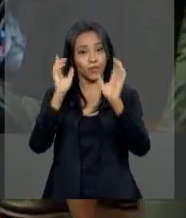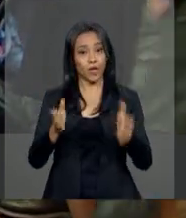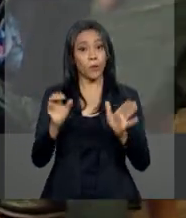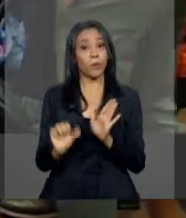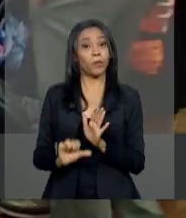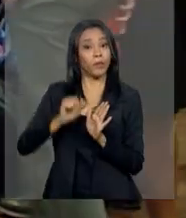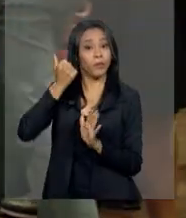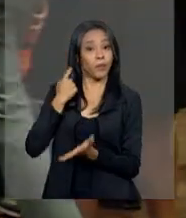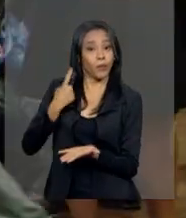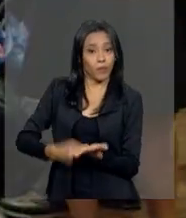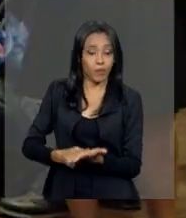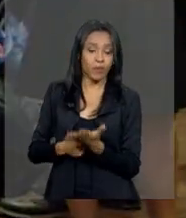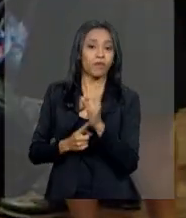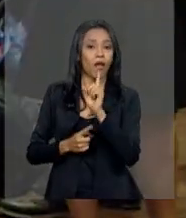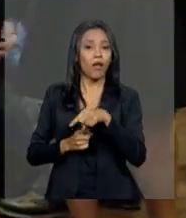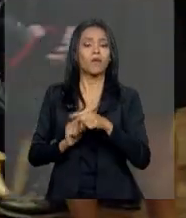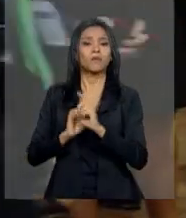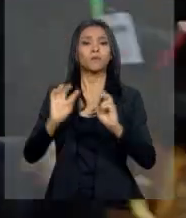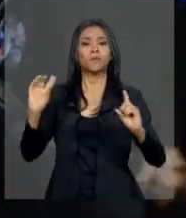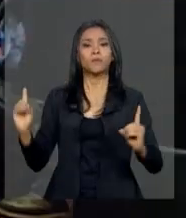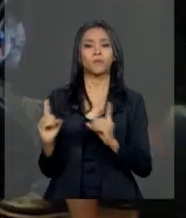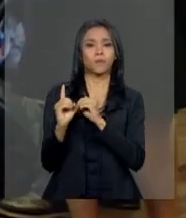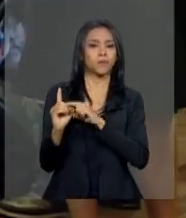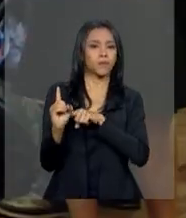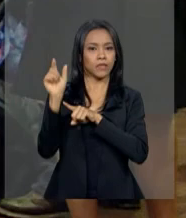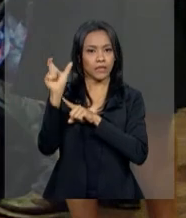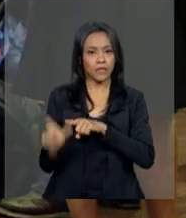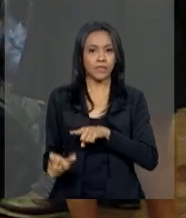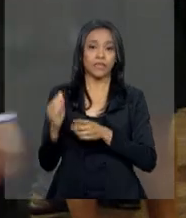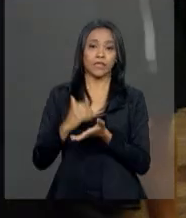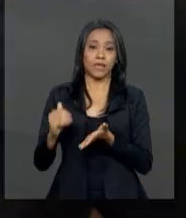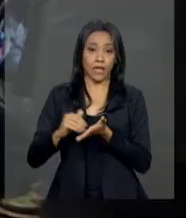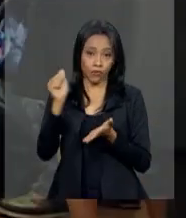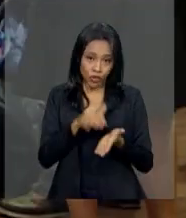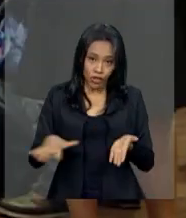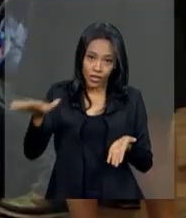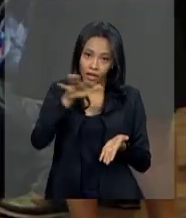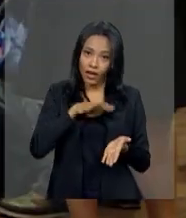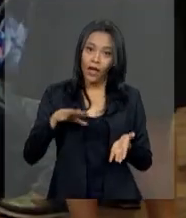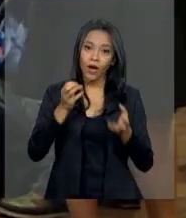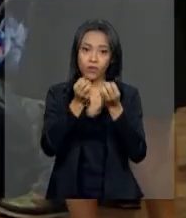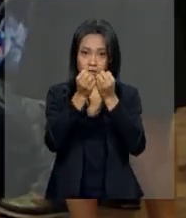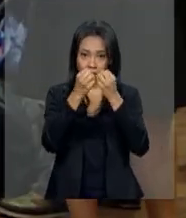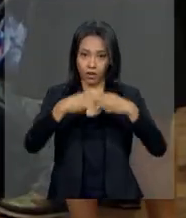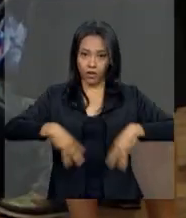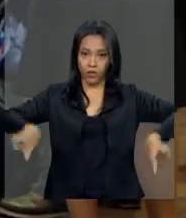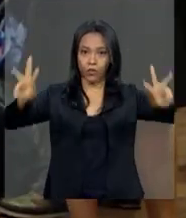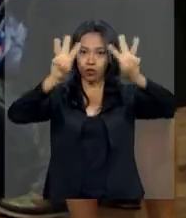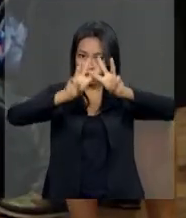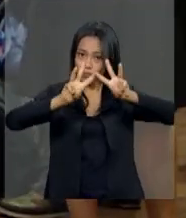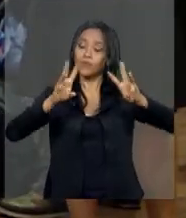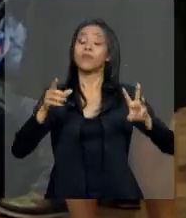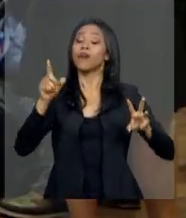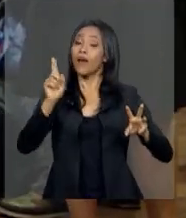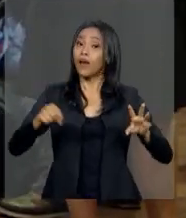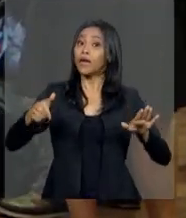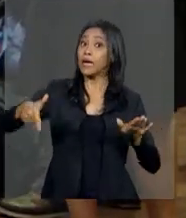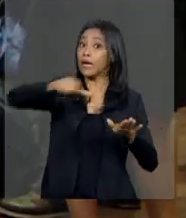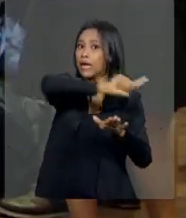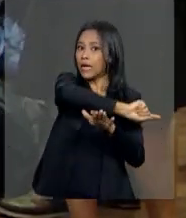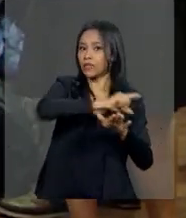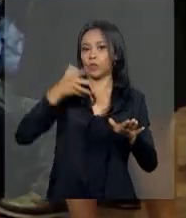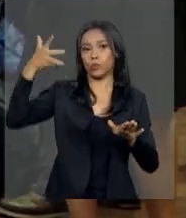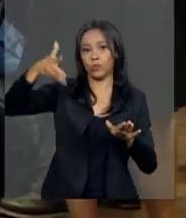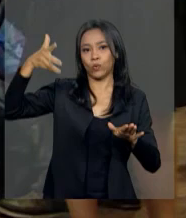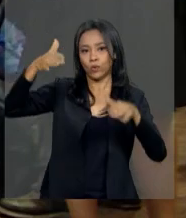compromisso dele aqui é um encontro com o secretário-geral da ONU, Antônio Guterres. Isso antes ainda do discurso de abertura